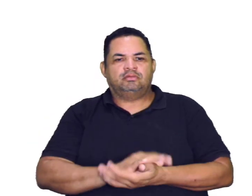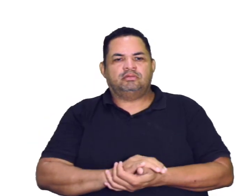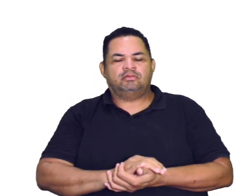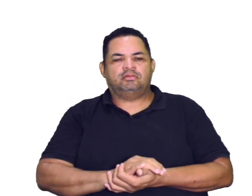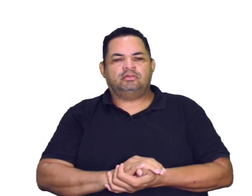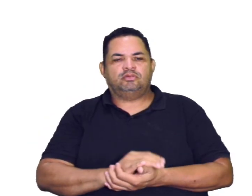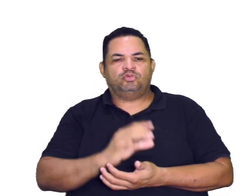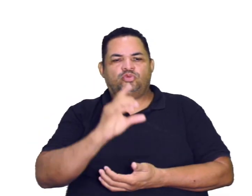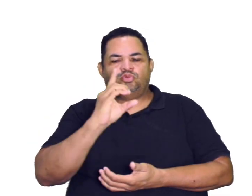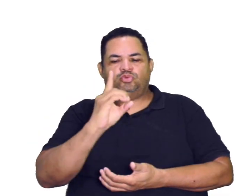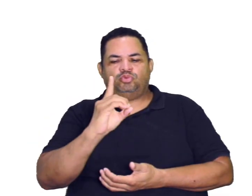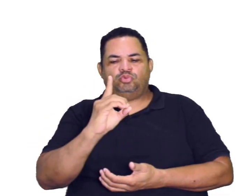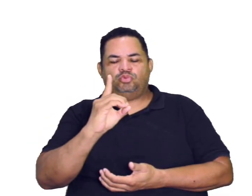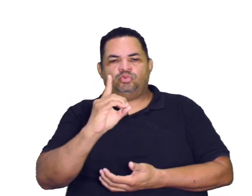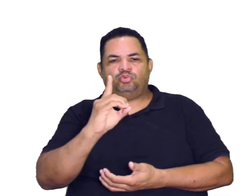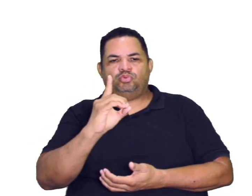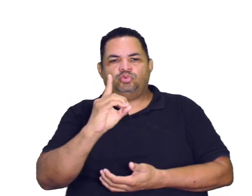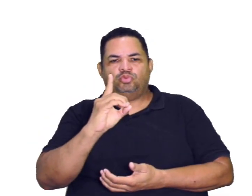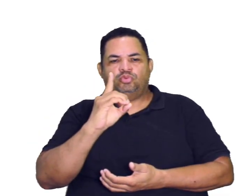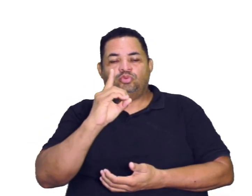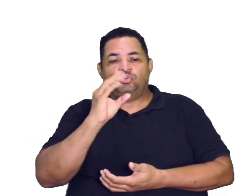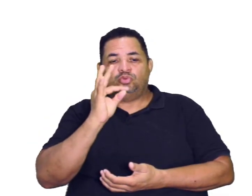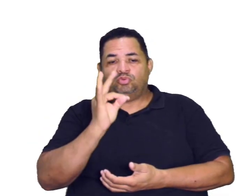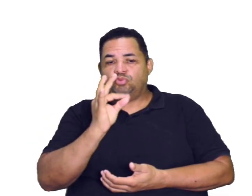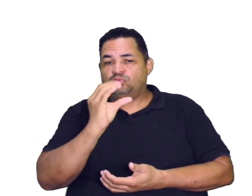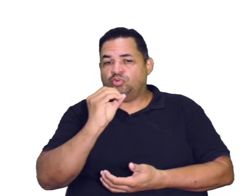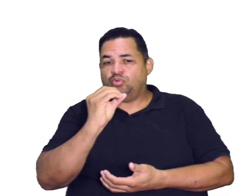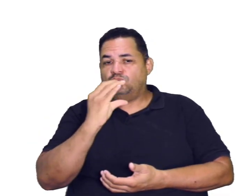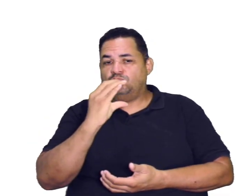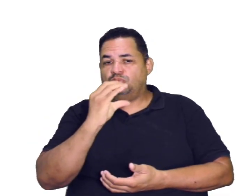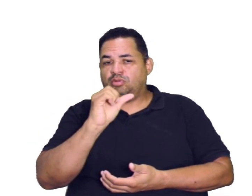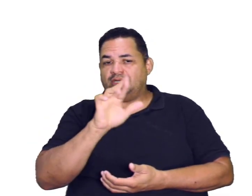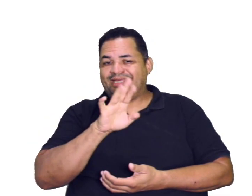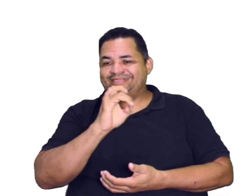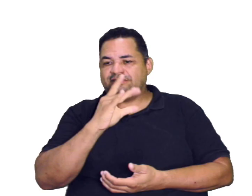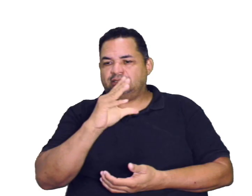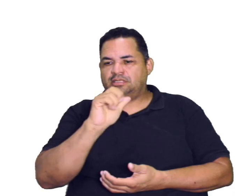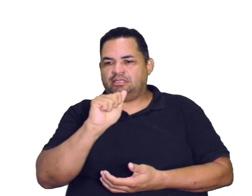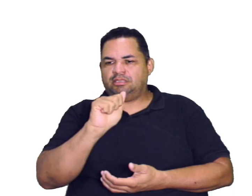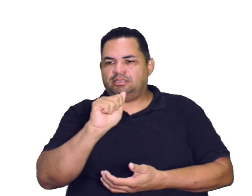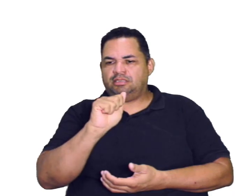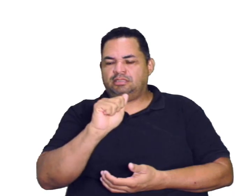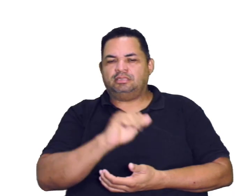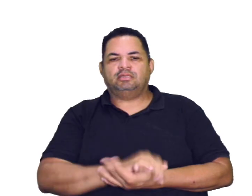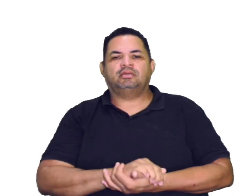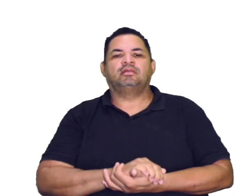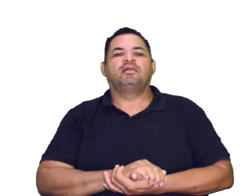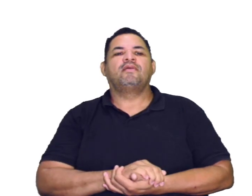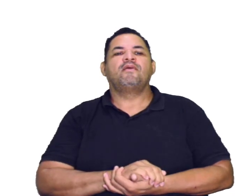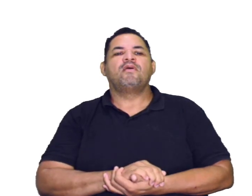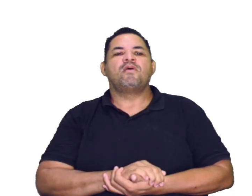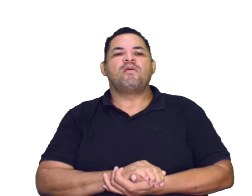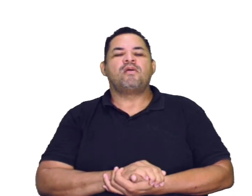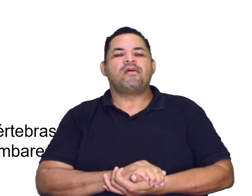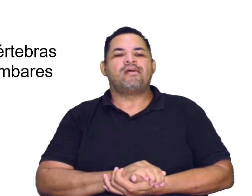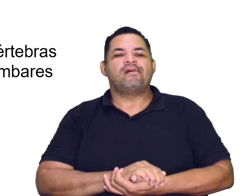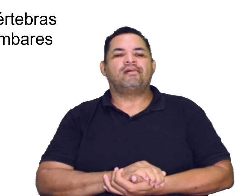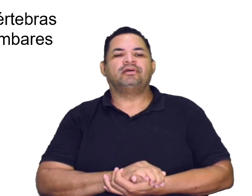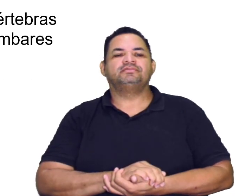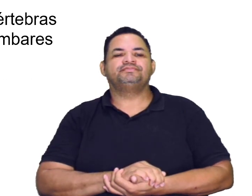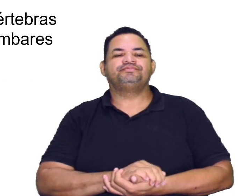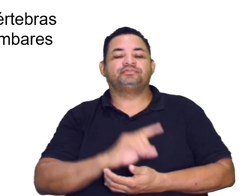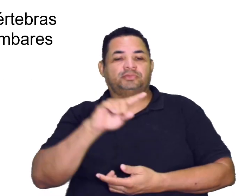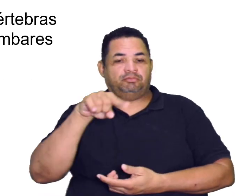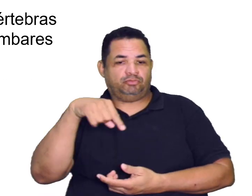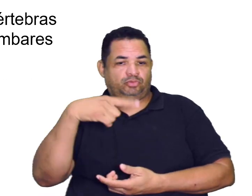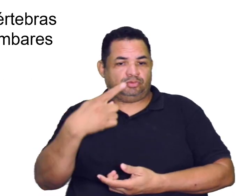vértebras dorsais ou de vértebras torácicas. Certo? Muito bem.